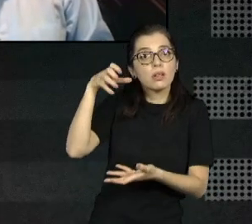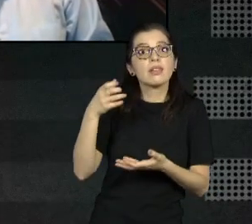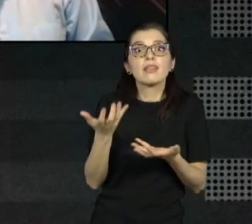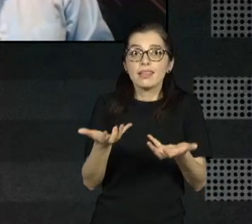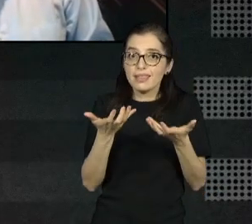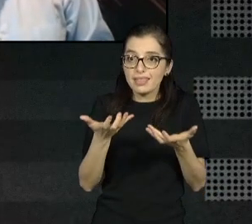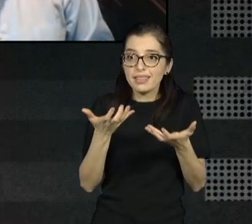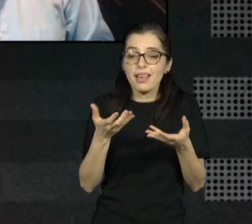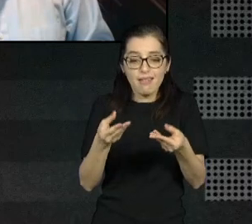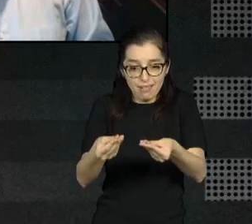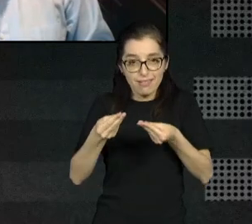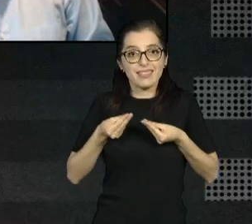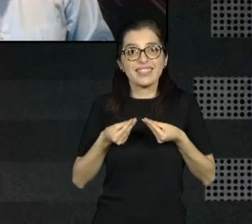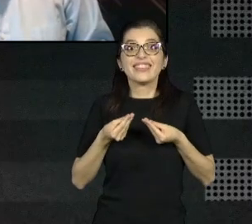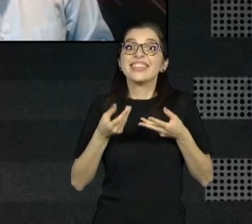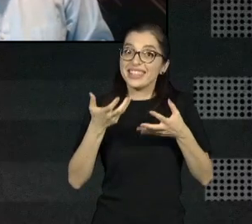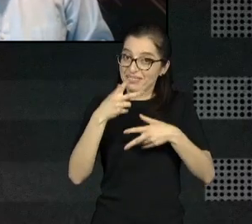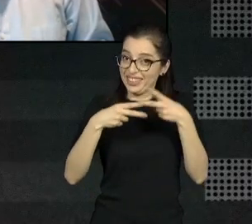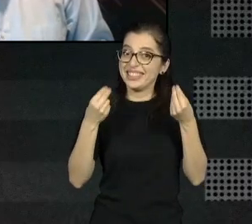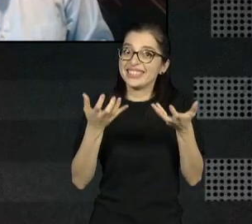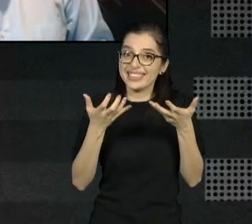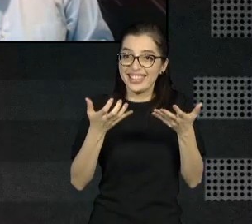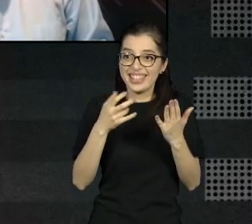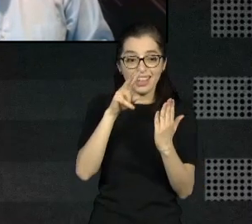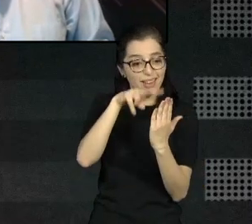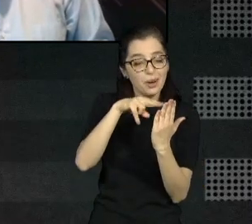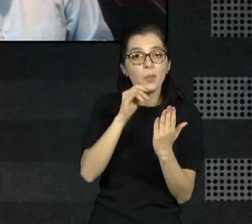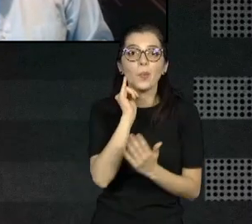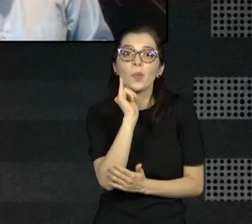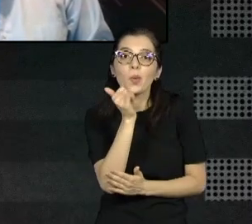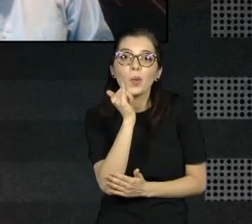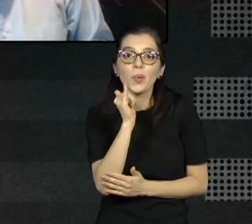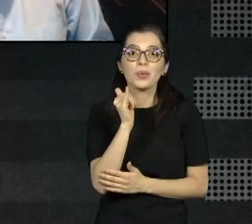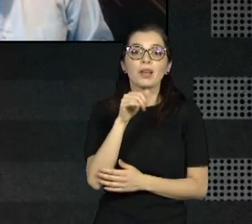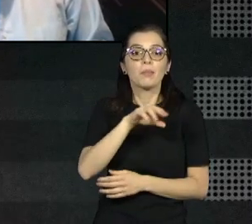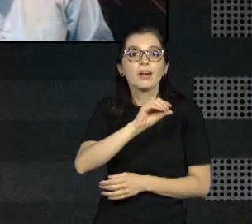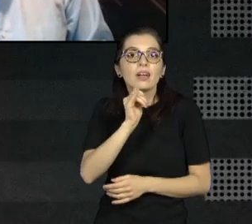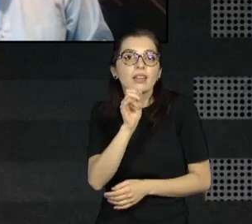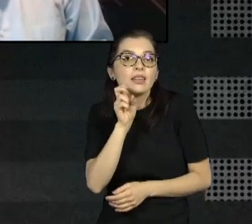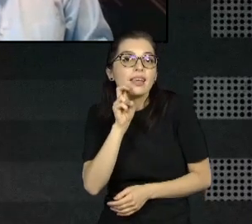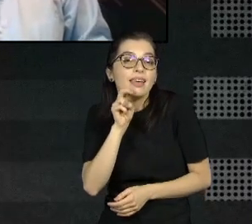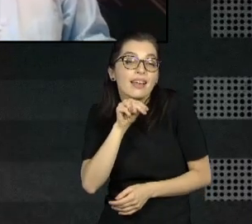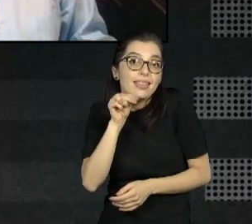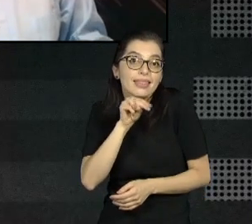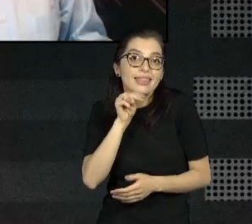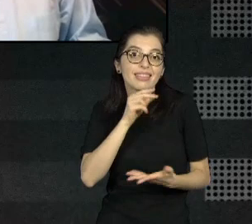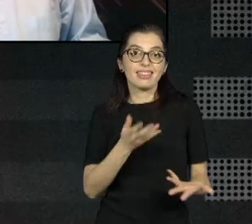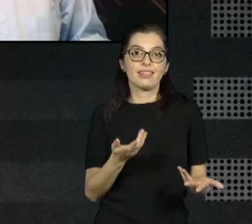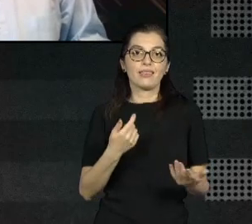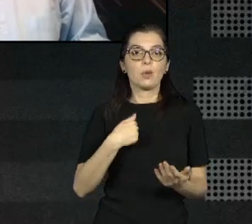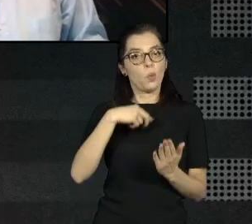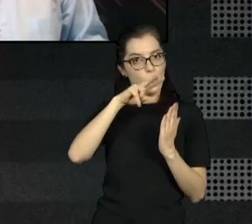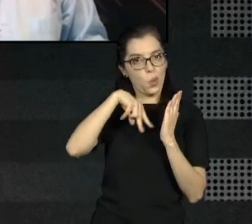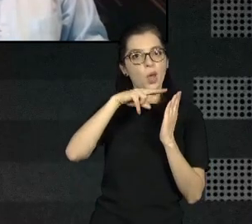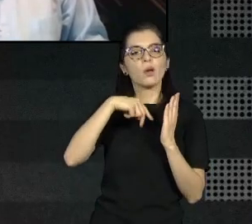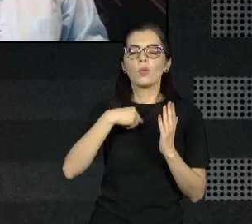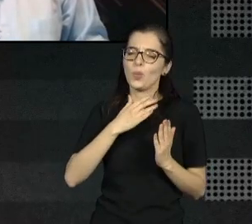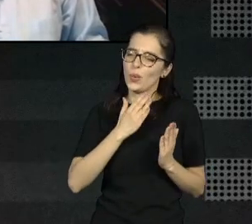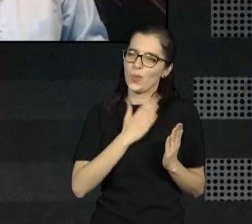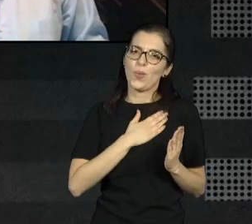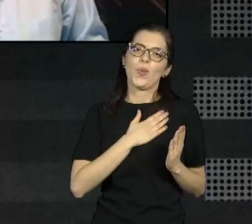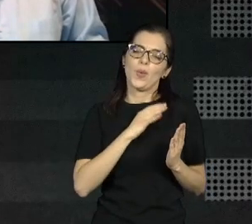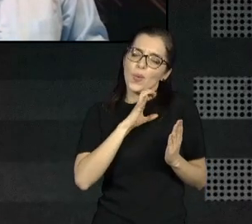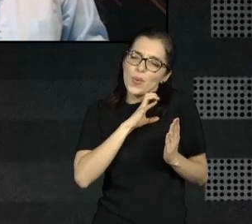Não é para ler para os netos, não. Pode ser que eles também ganhem, mas todos nós lemos, porque nós